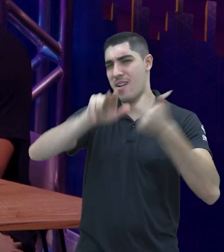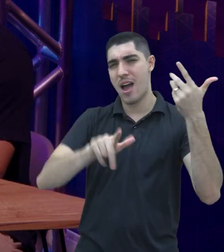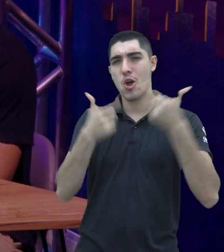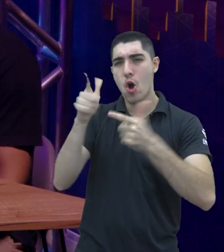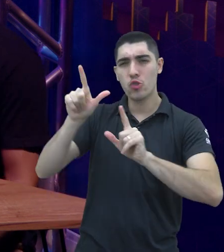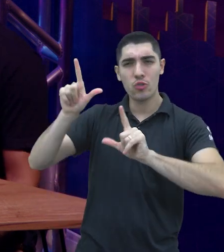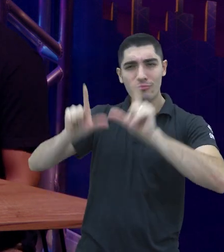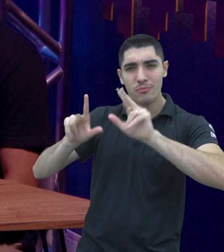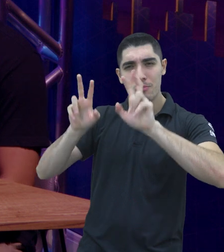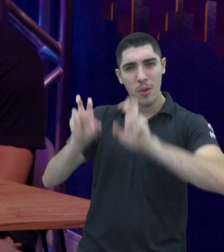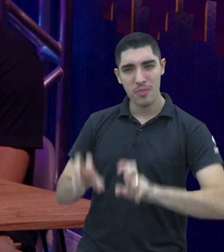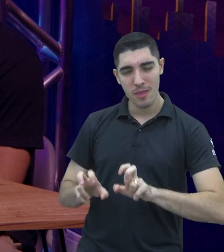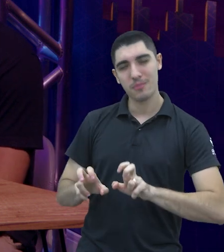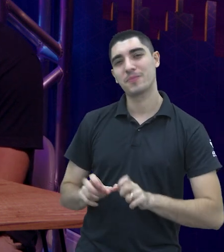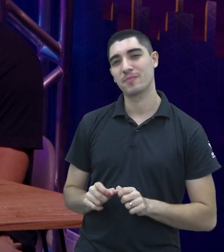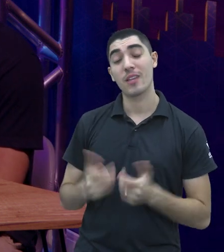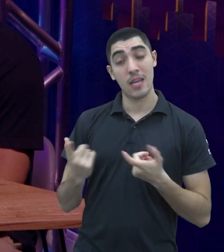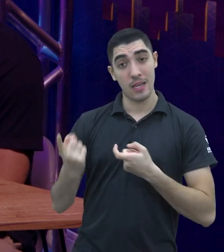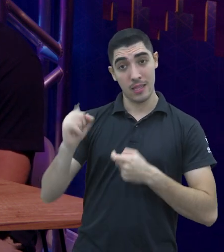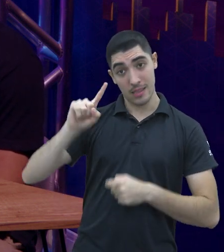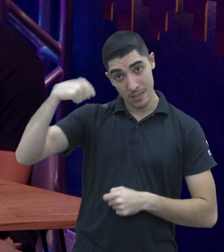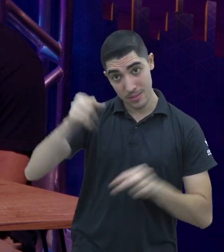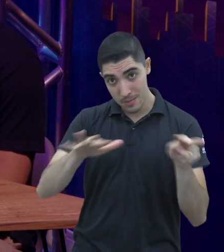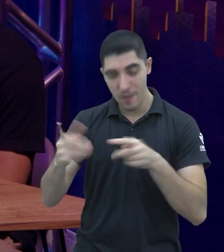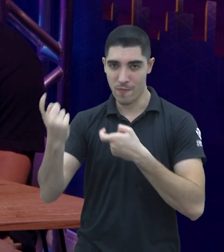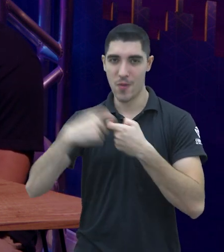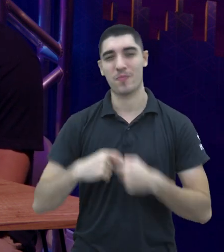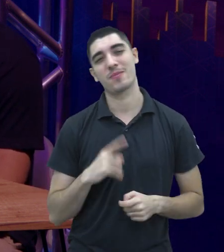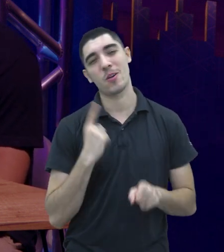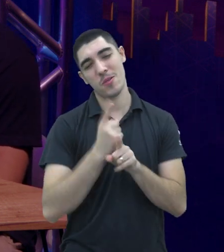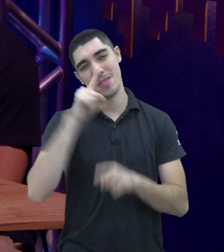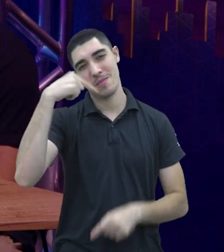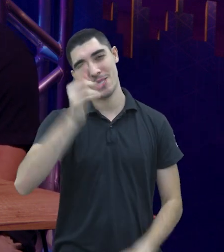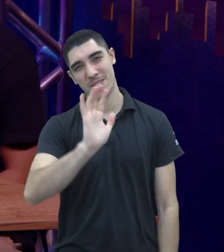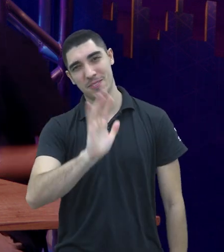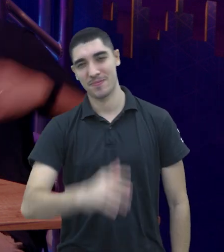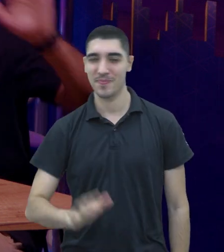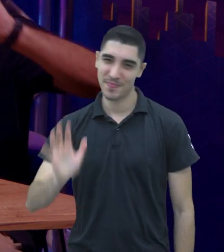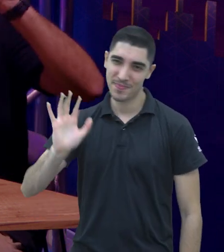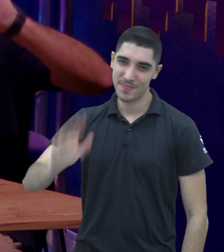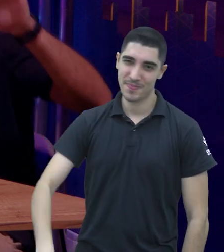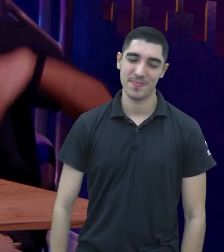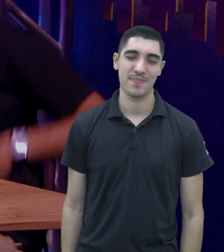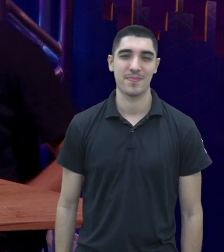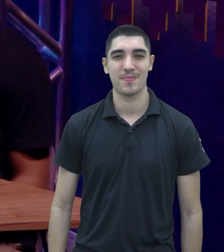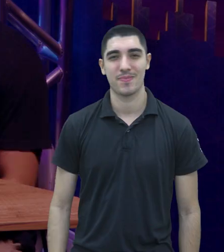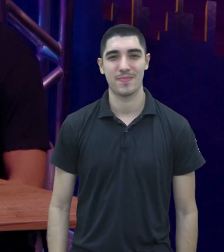esses e os mais diversos também. A gente tá de volta semana que vem, né, Vi? É isso, gente. Até a próxima.